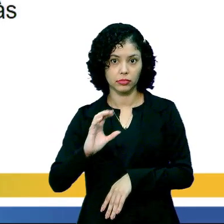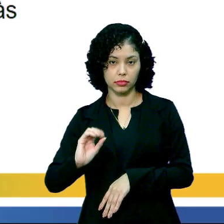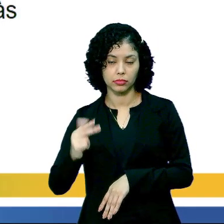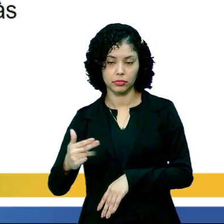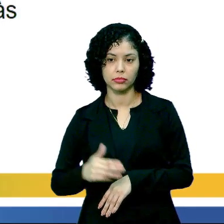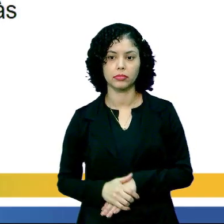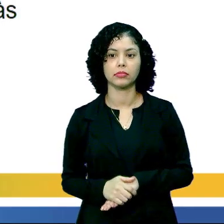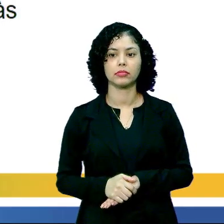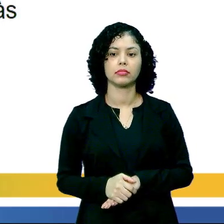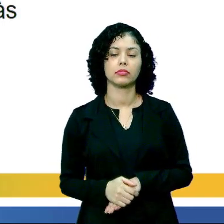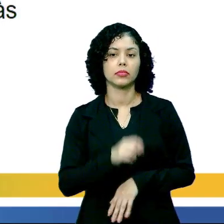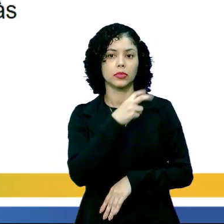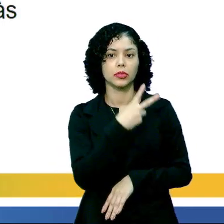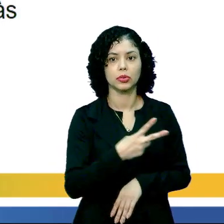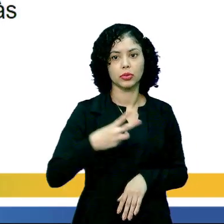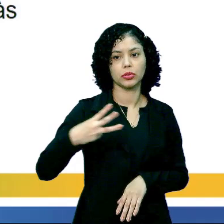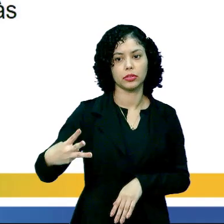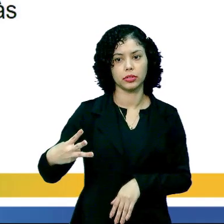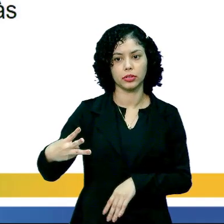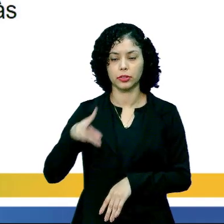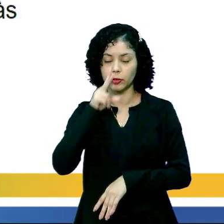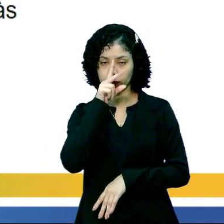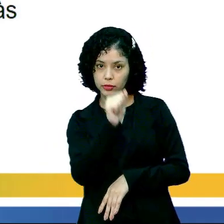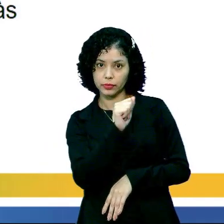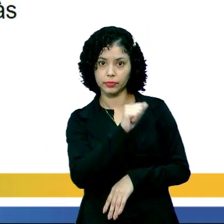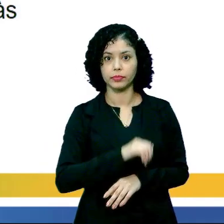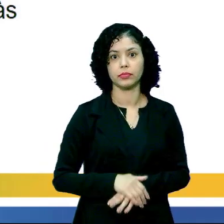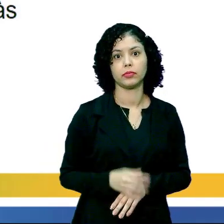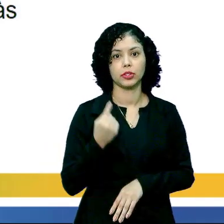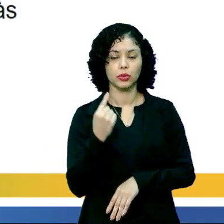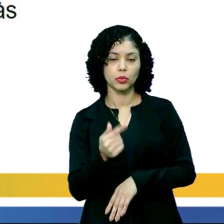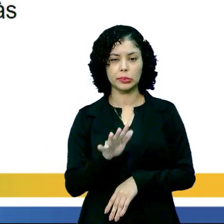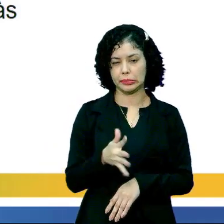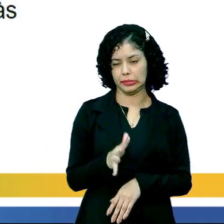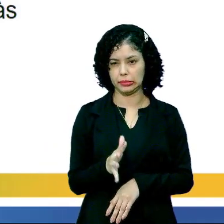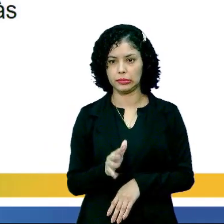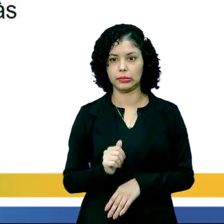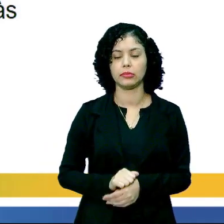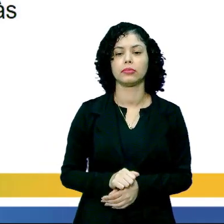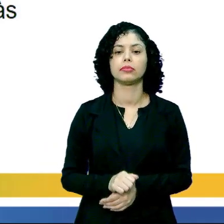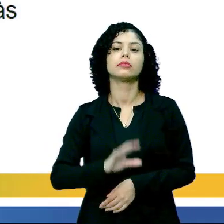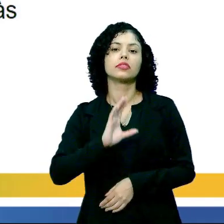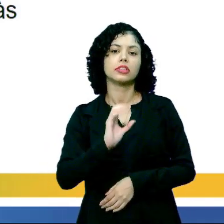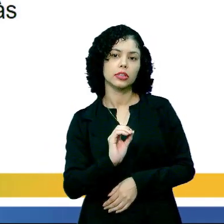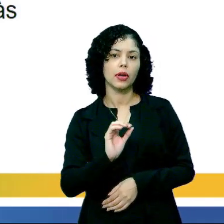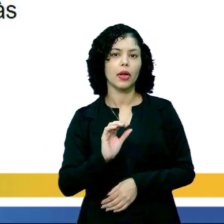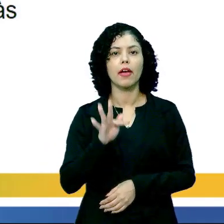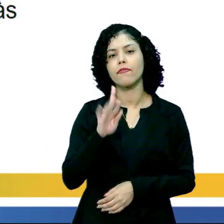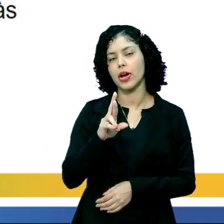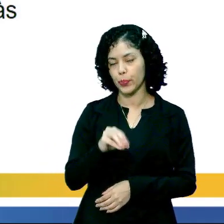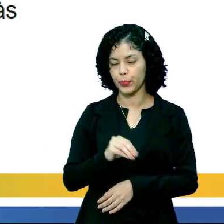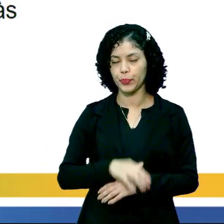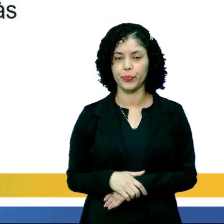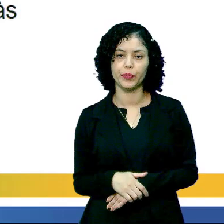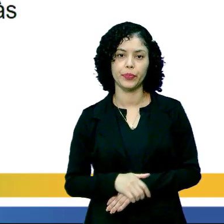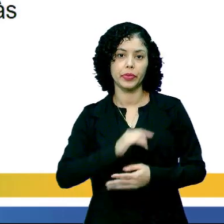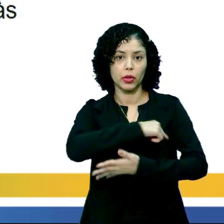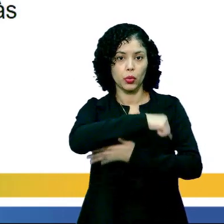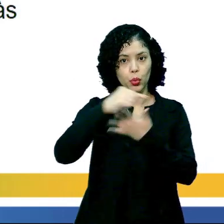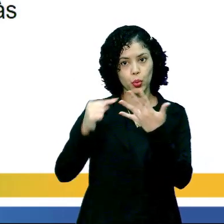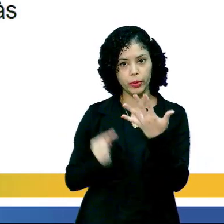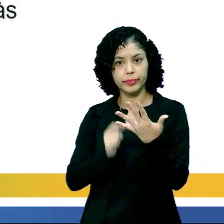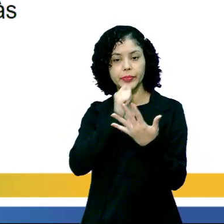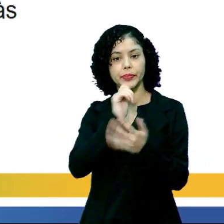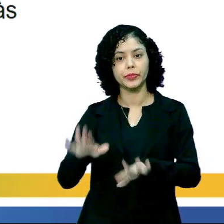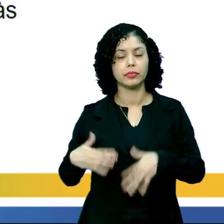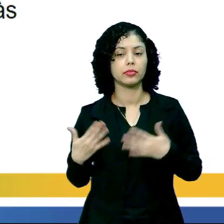aí nós vamos ter se for dois ou três é forte se for uma é moderado se for zero é fraco então dentre todas essas